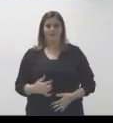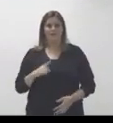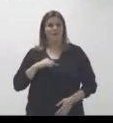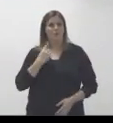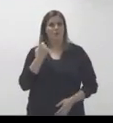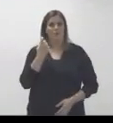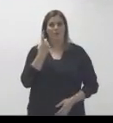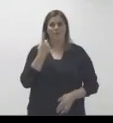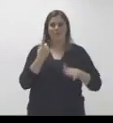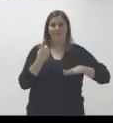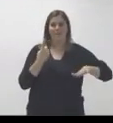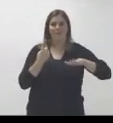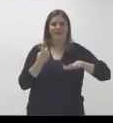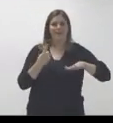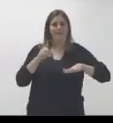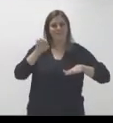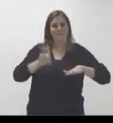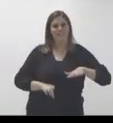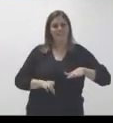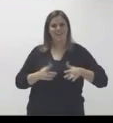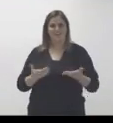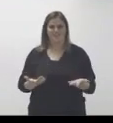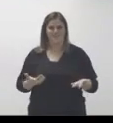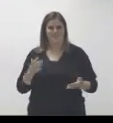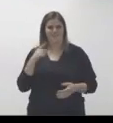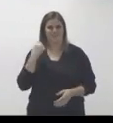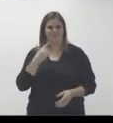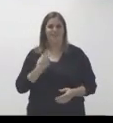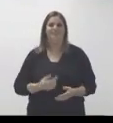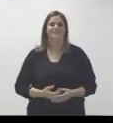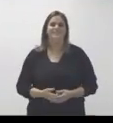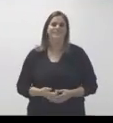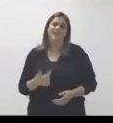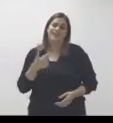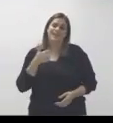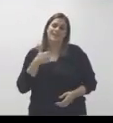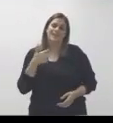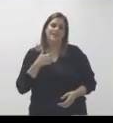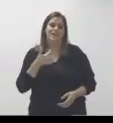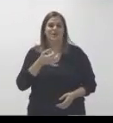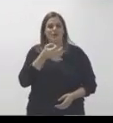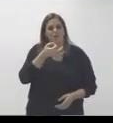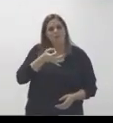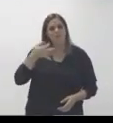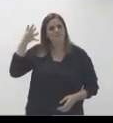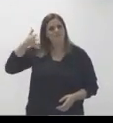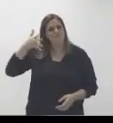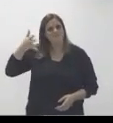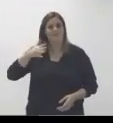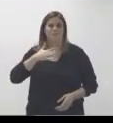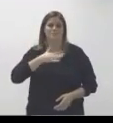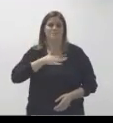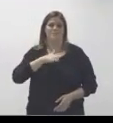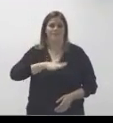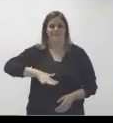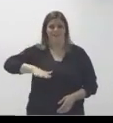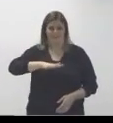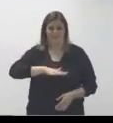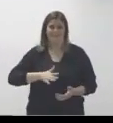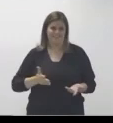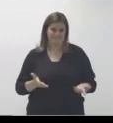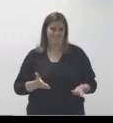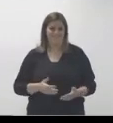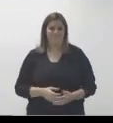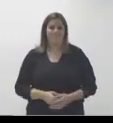acredita aqui eu e portanto vou fazer uma abordagem a partir da minha área de conhecimento